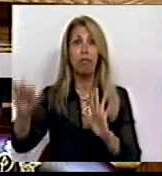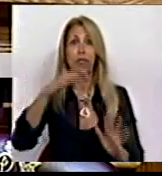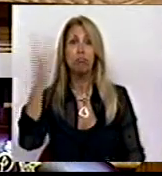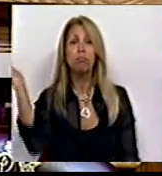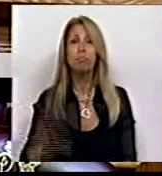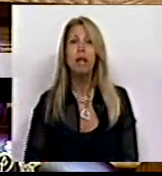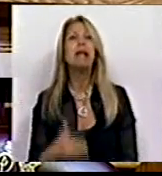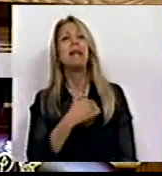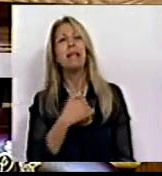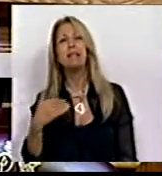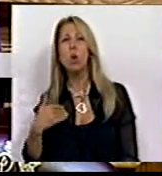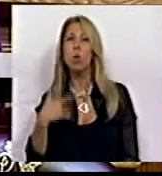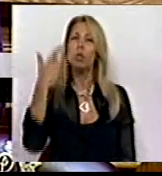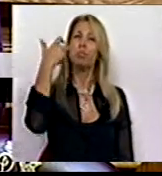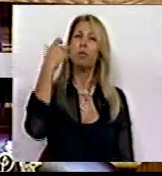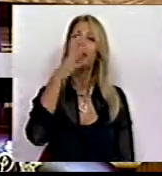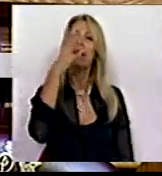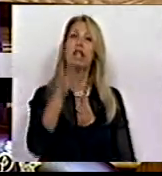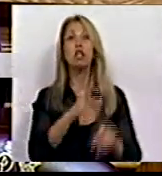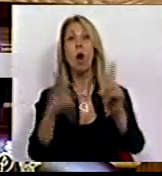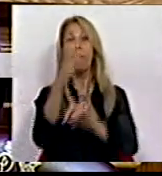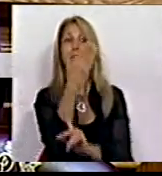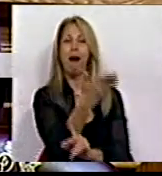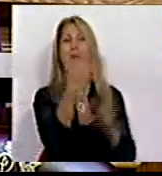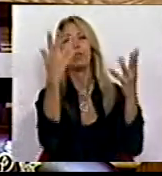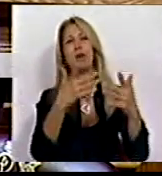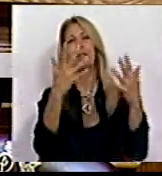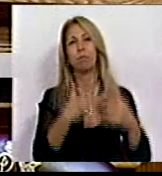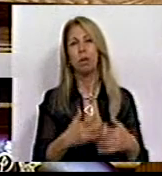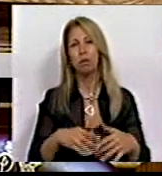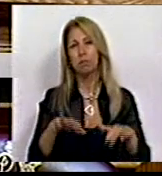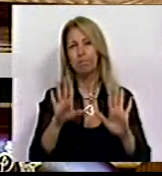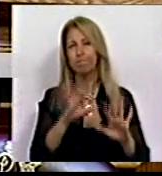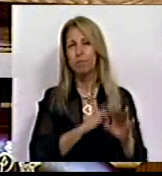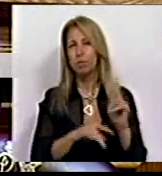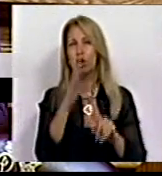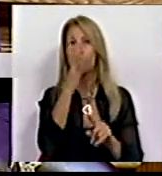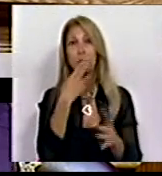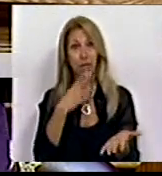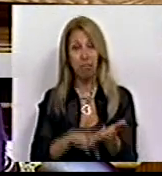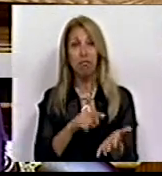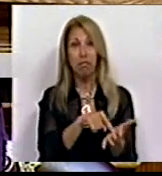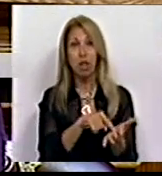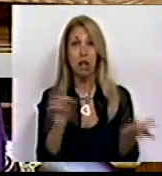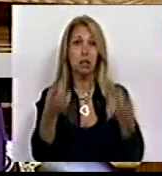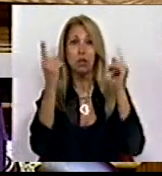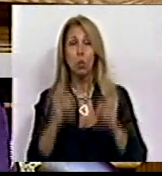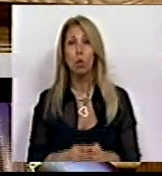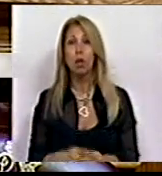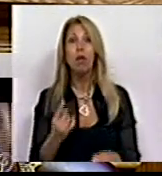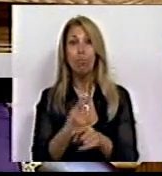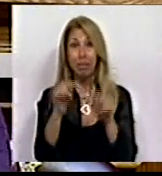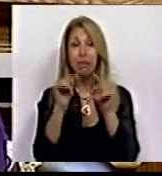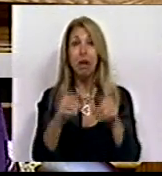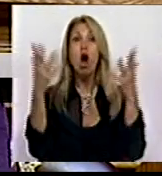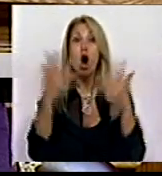saúde, vangloriam-se pelo aumento do orçamento. Mas, Senhor Deputado, isto não é verdade. Não é verdade porque este orçamento